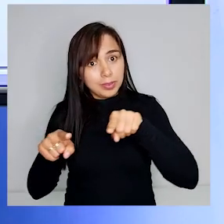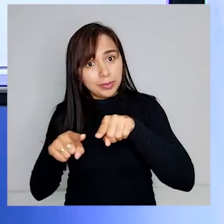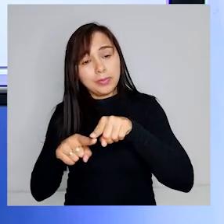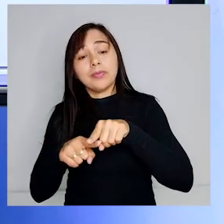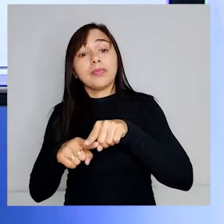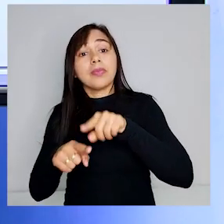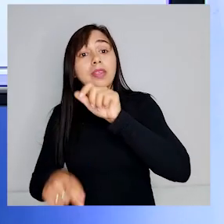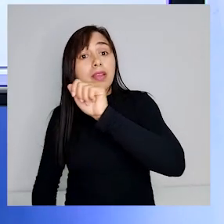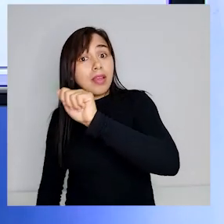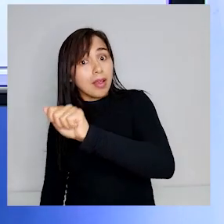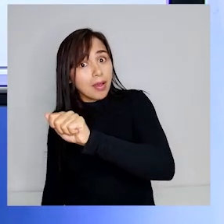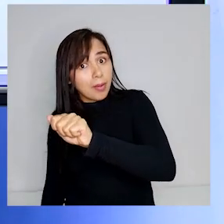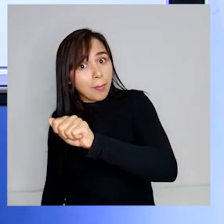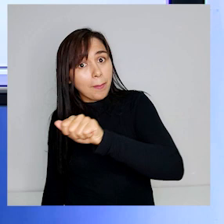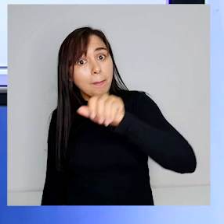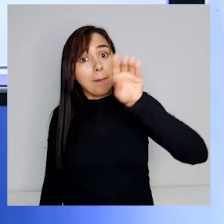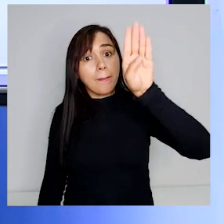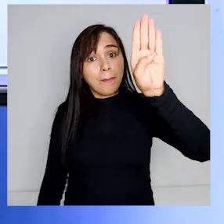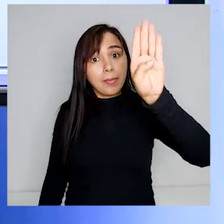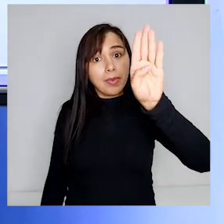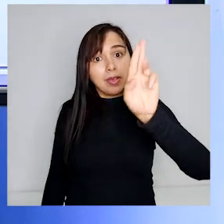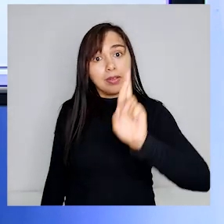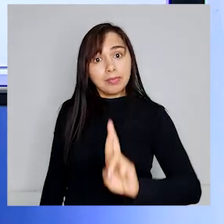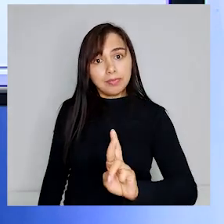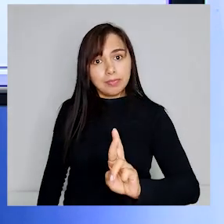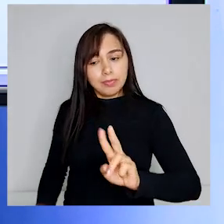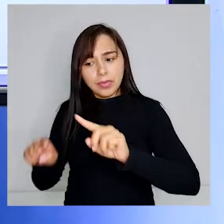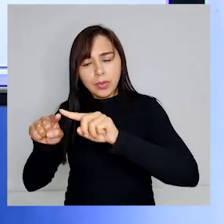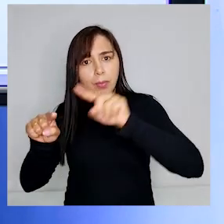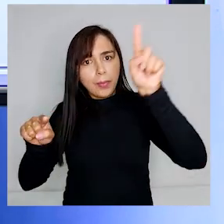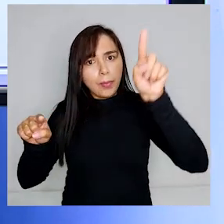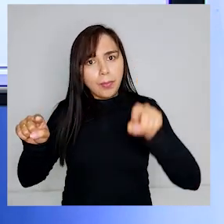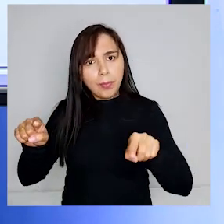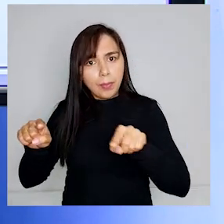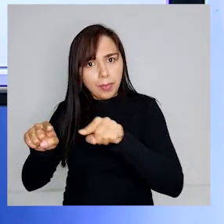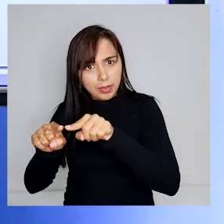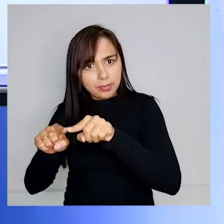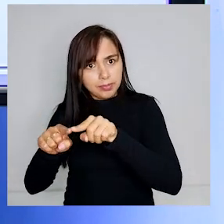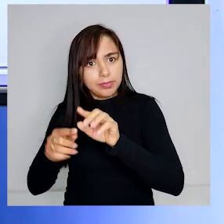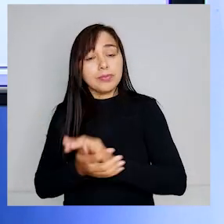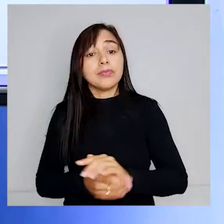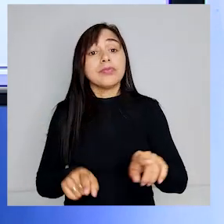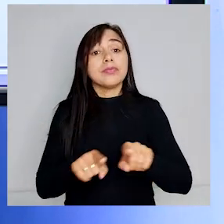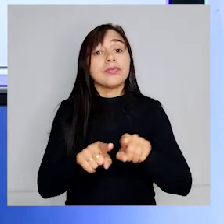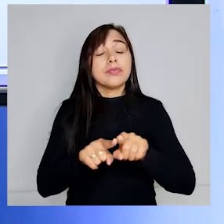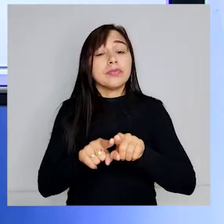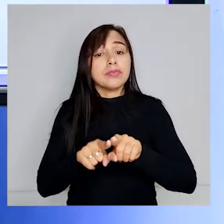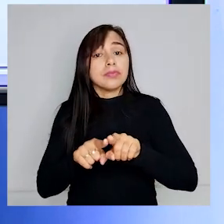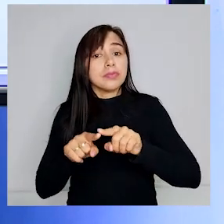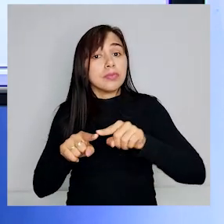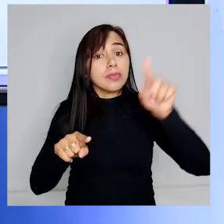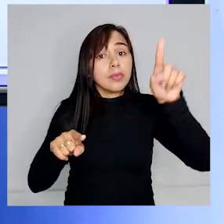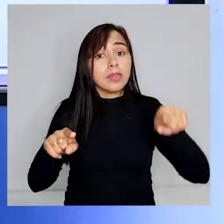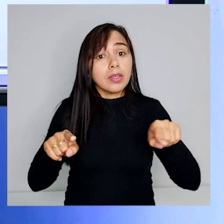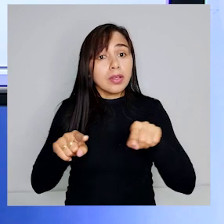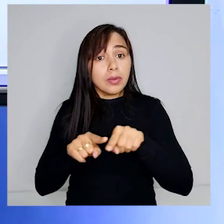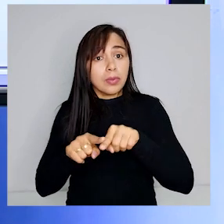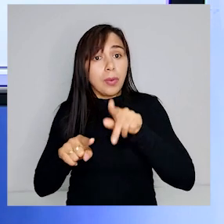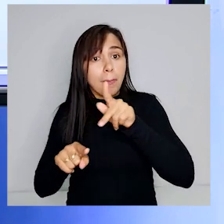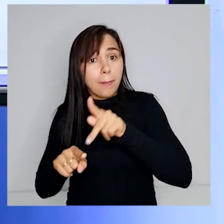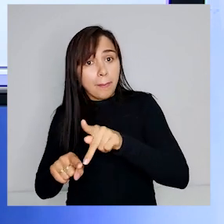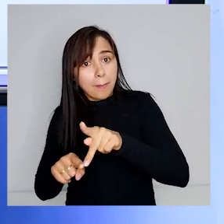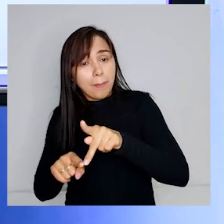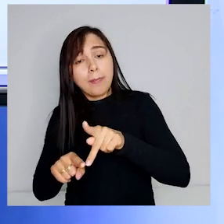o triângulo APR, esse maior em cinza, e o triângulo PBQ, esse